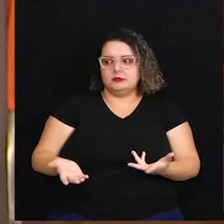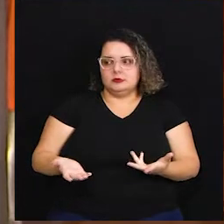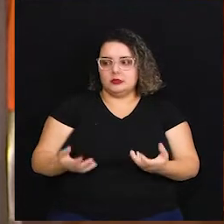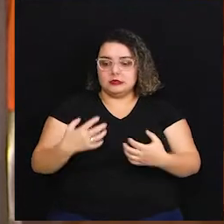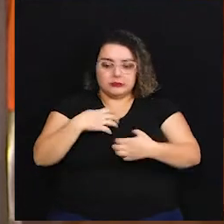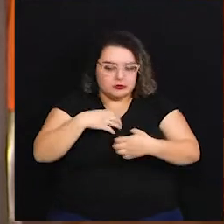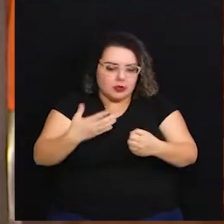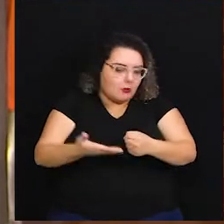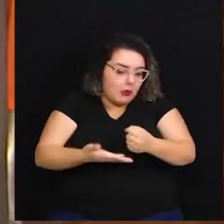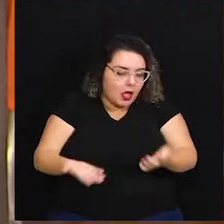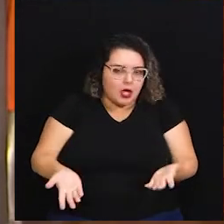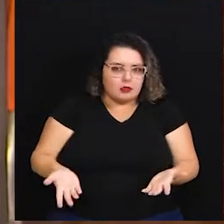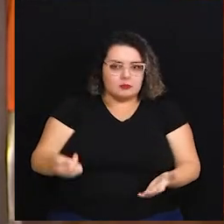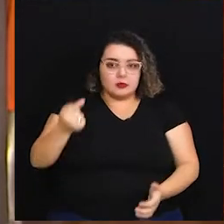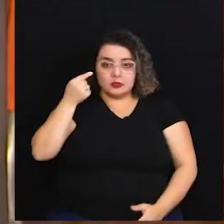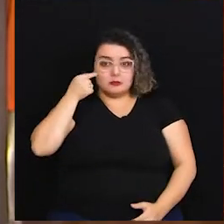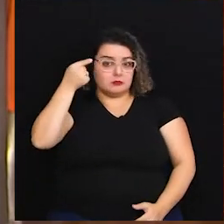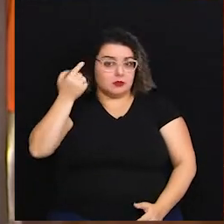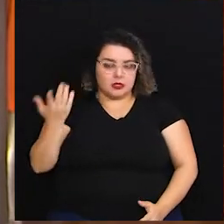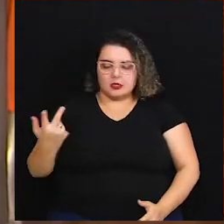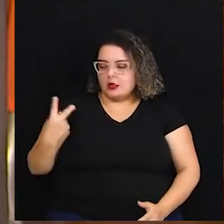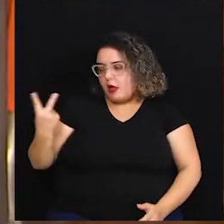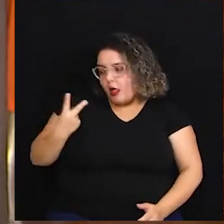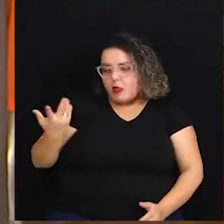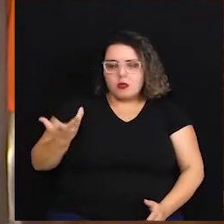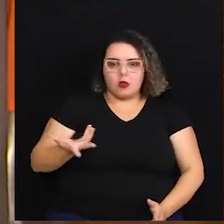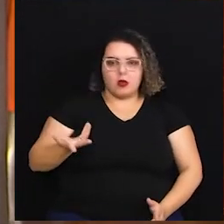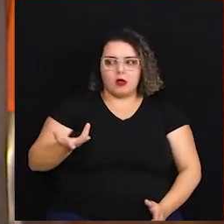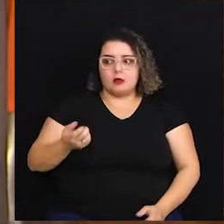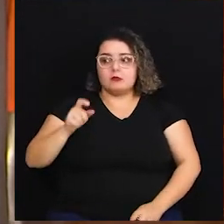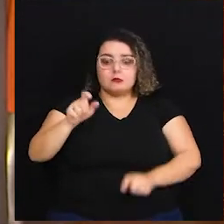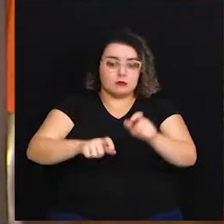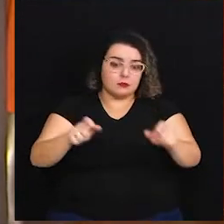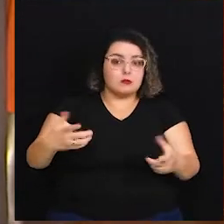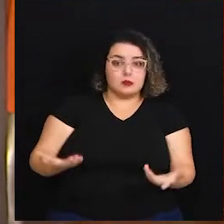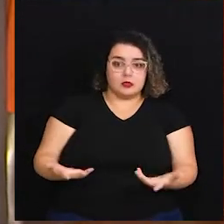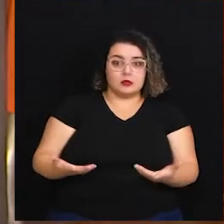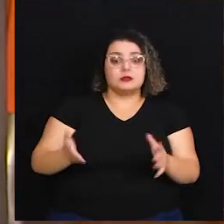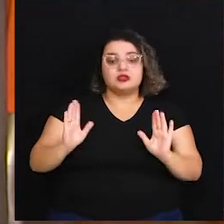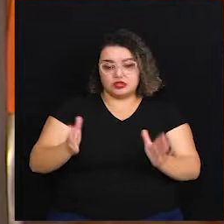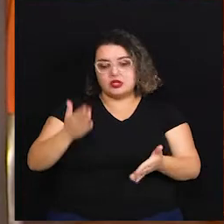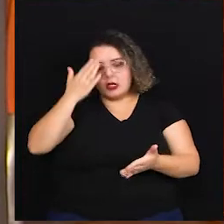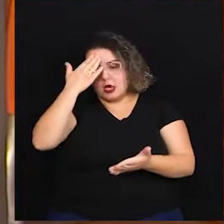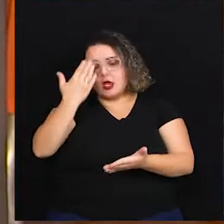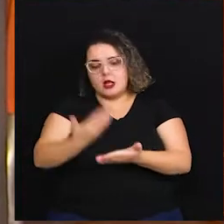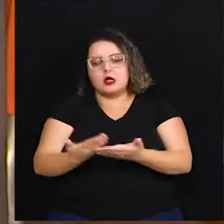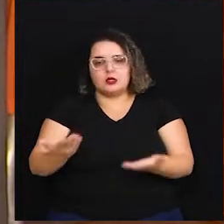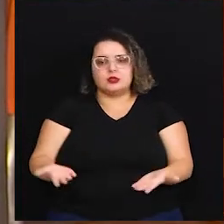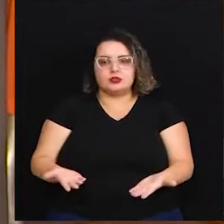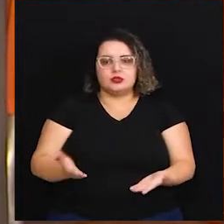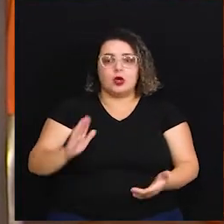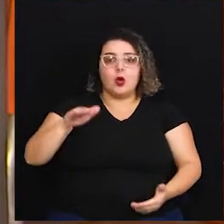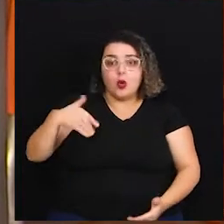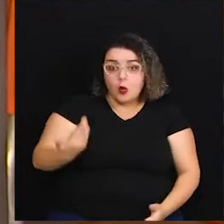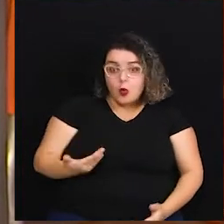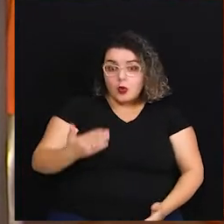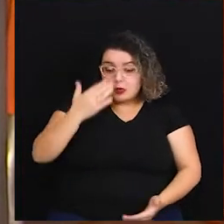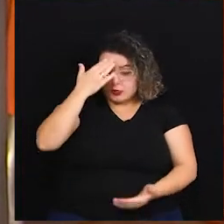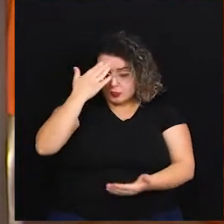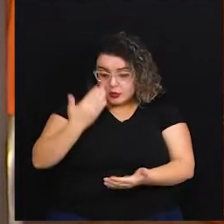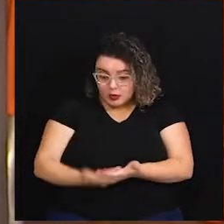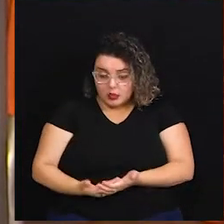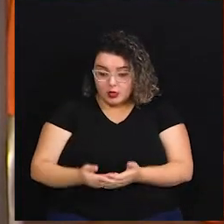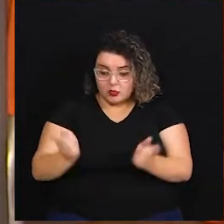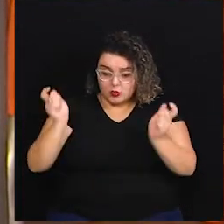nesse formato cru, era uma ideia nossa e que algumas pessoas já acreditavam, né? Então isso, quando